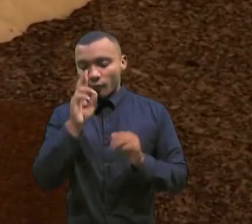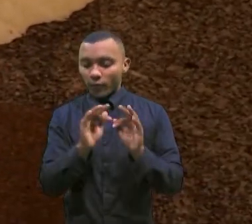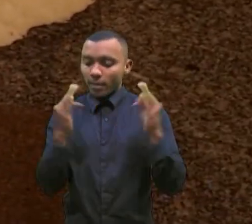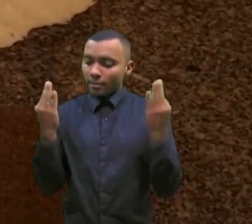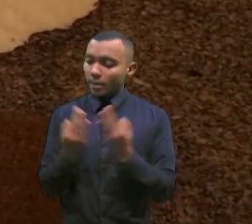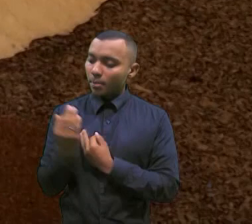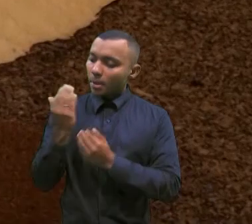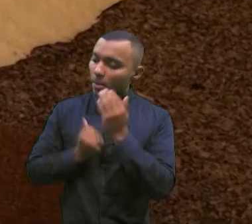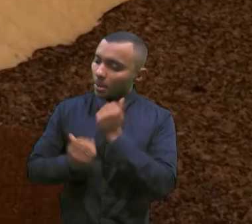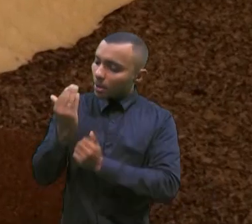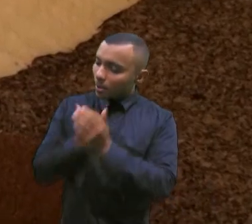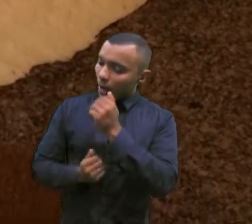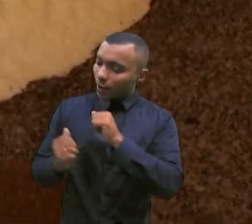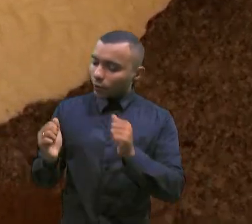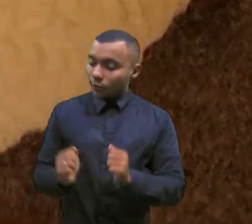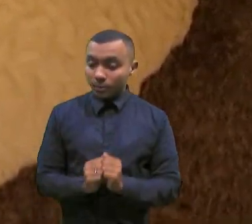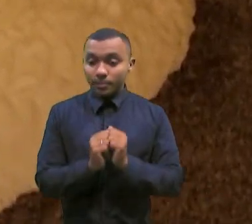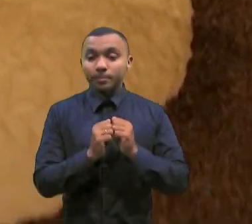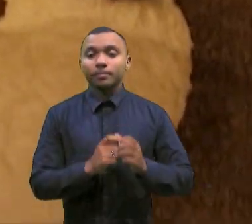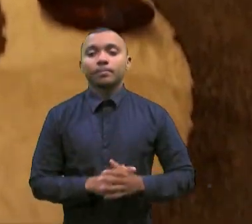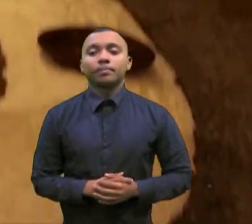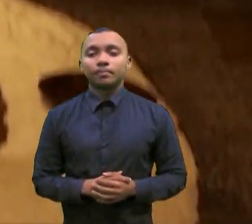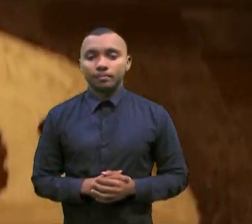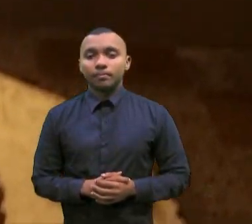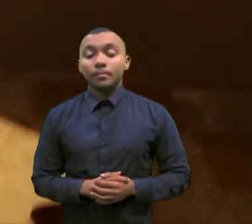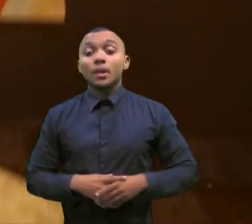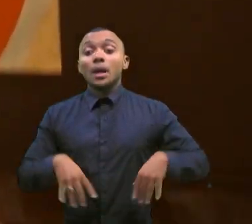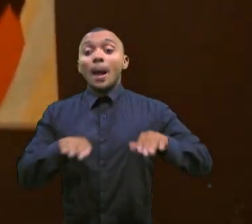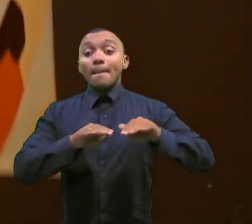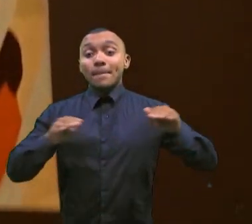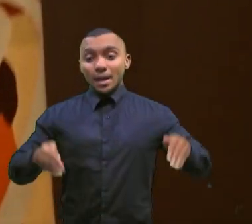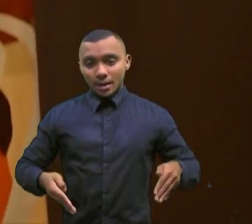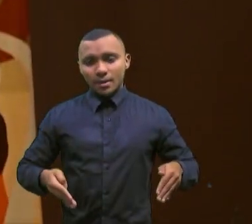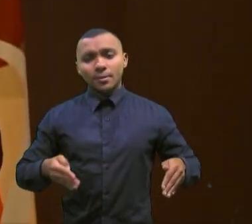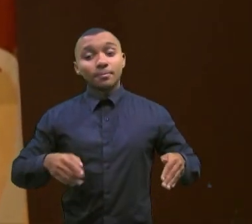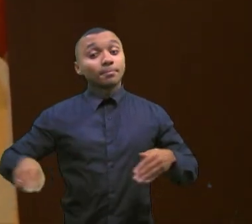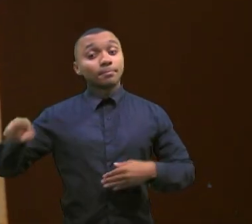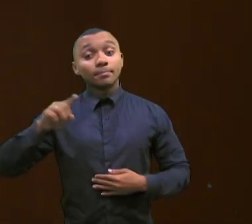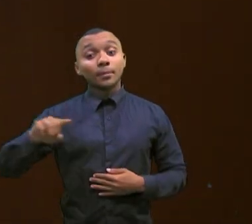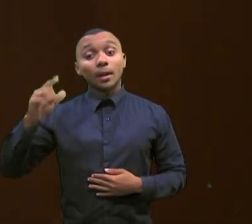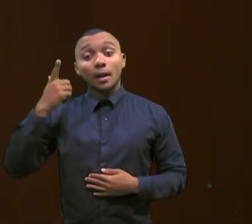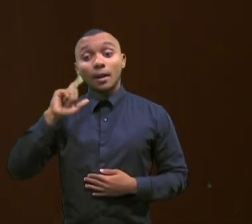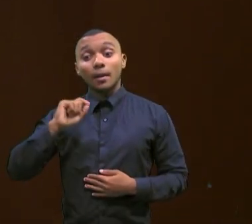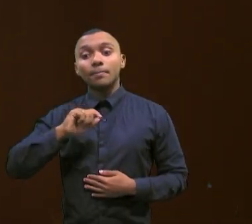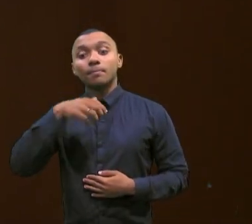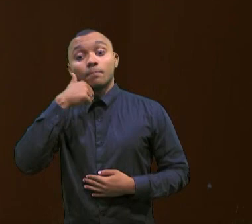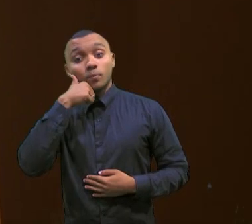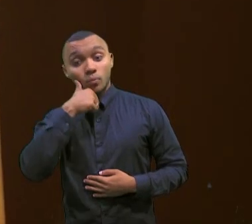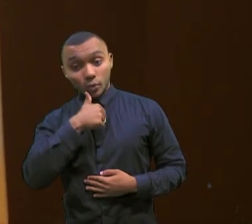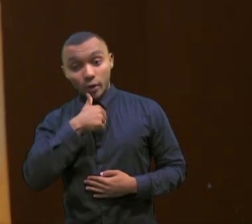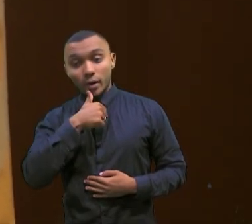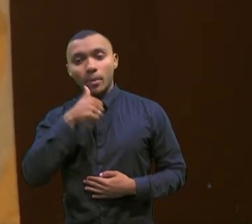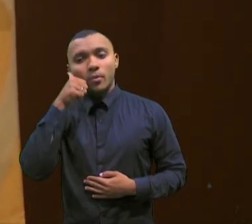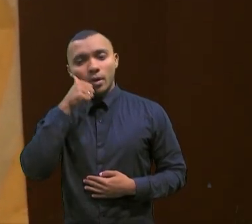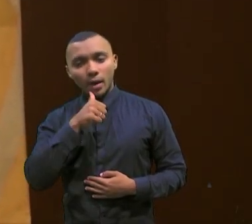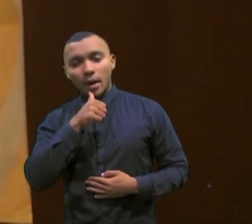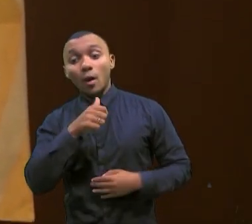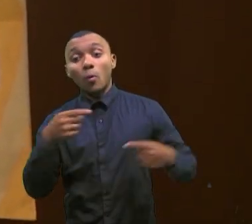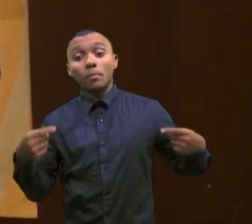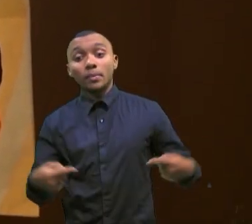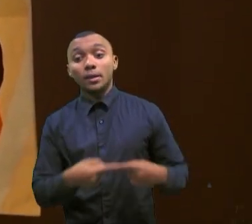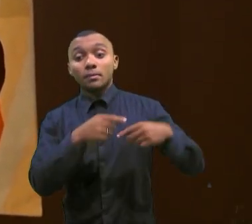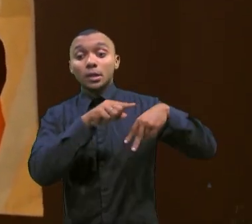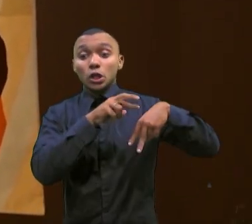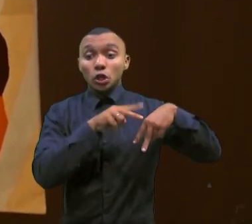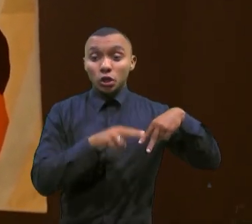uma mesa essencialmente feminina, né? Então, a gente traz também aí as questões de gênero dessas mulheres